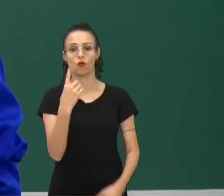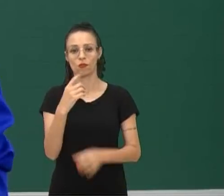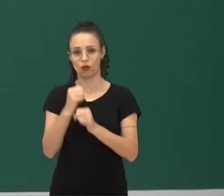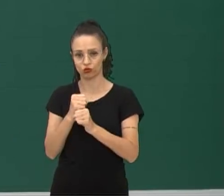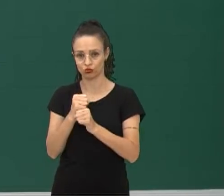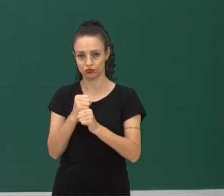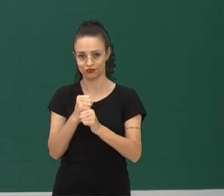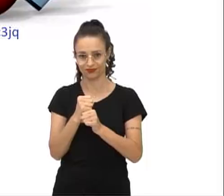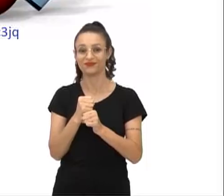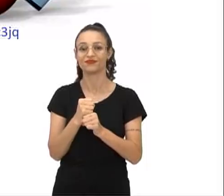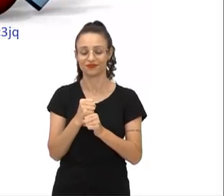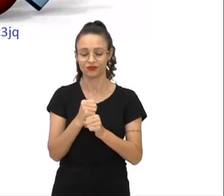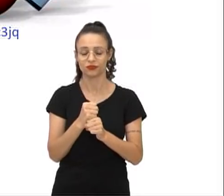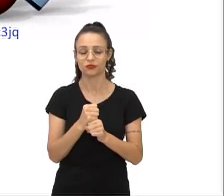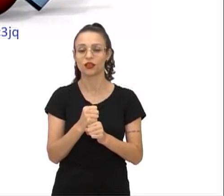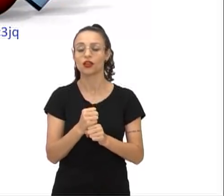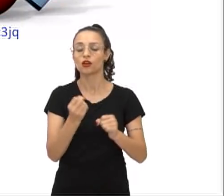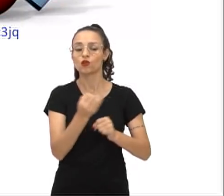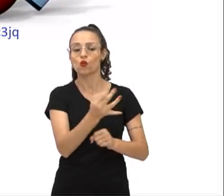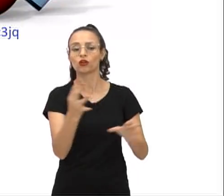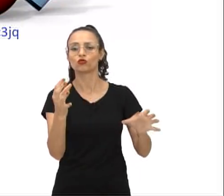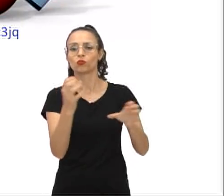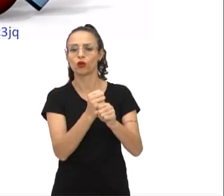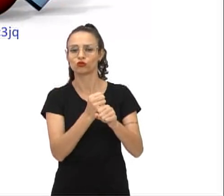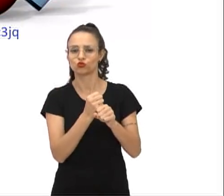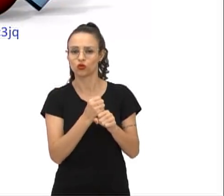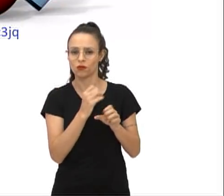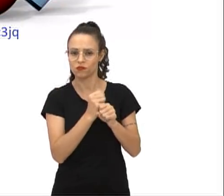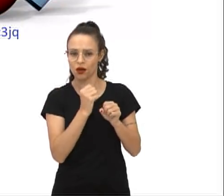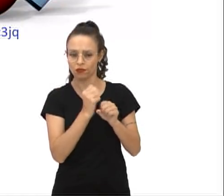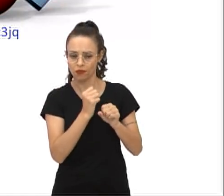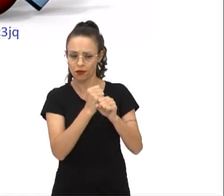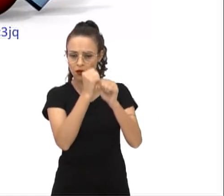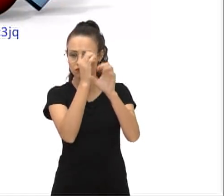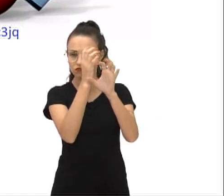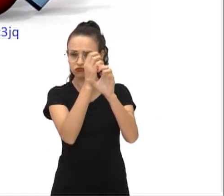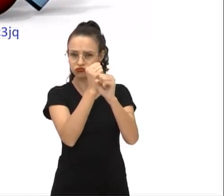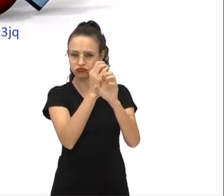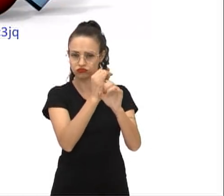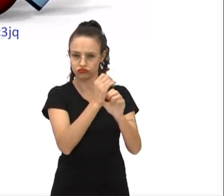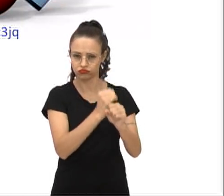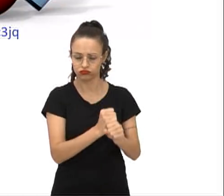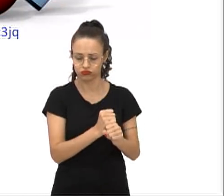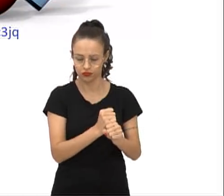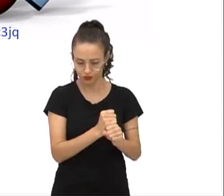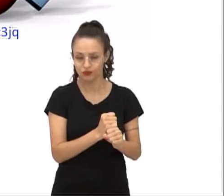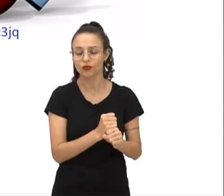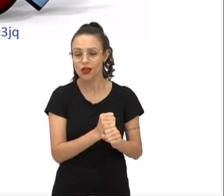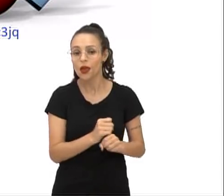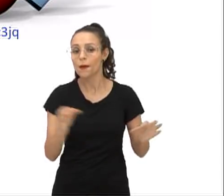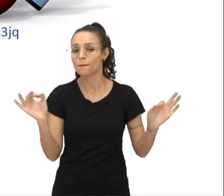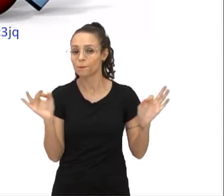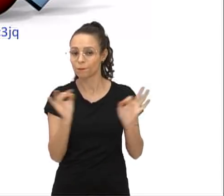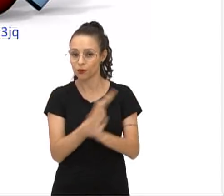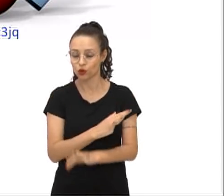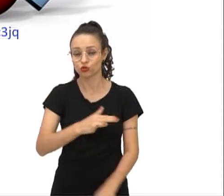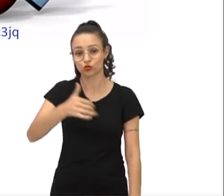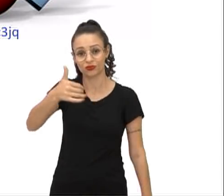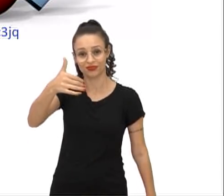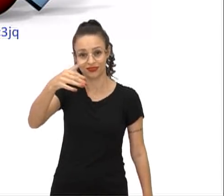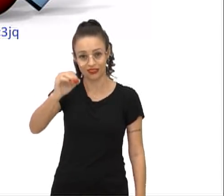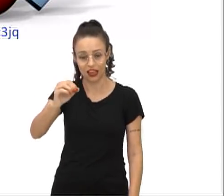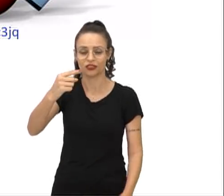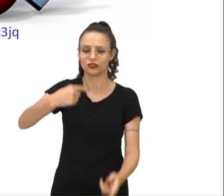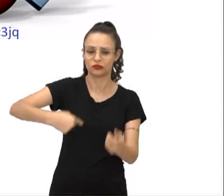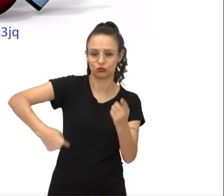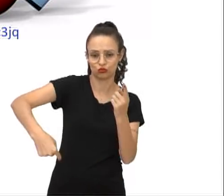ponto, certo? Os pontos são acumulados, vão sendo contados ao longo das rodadas. Após o 10º